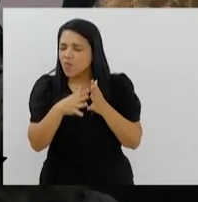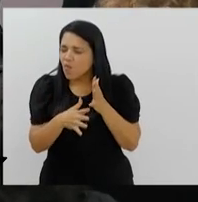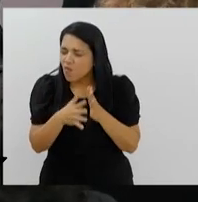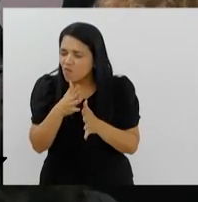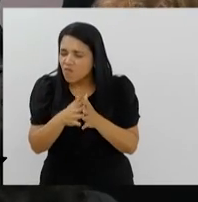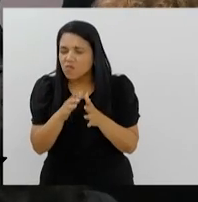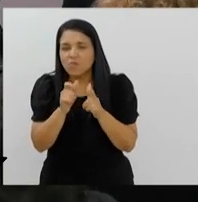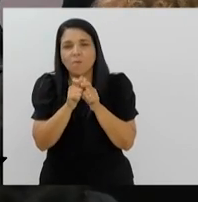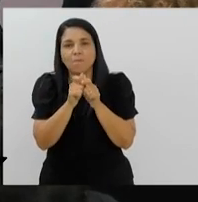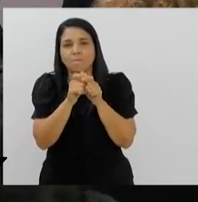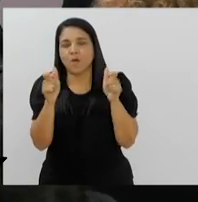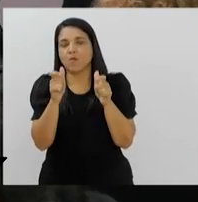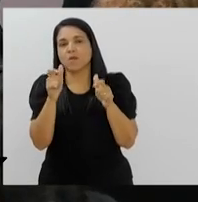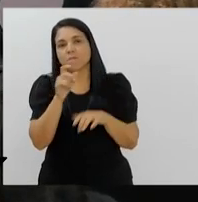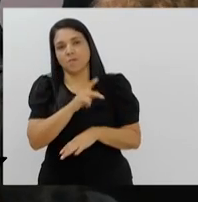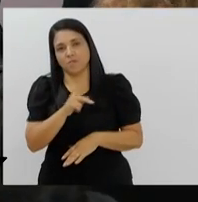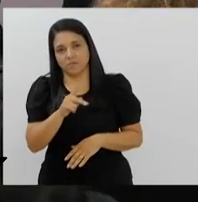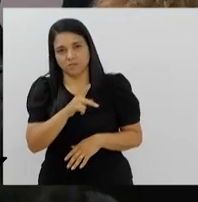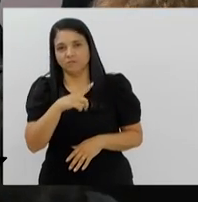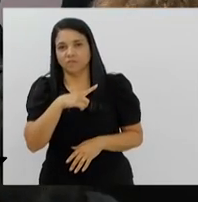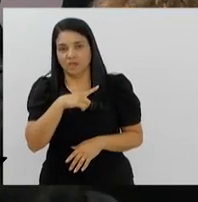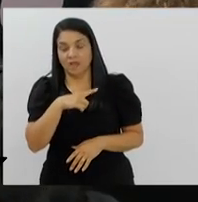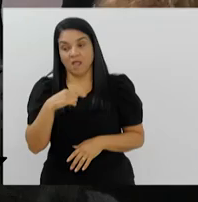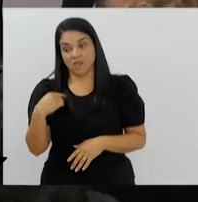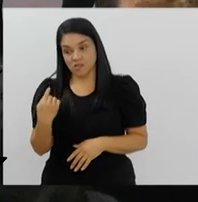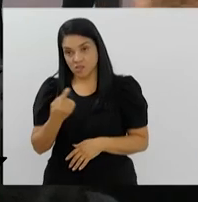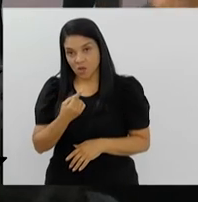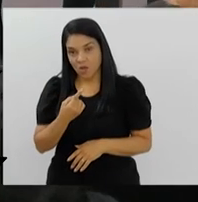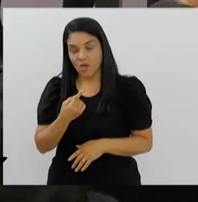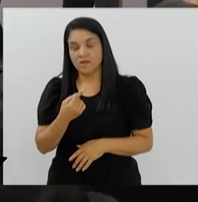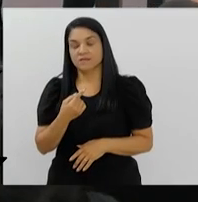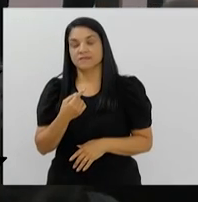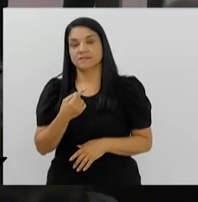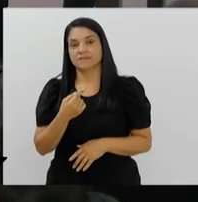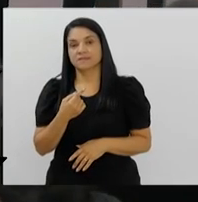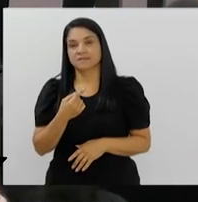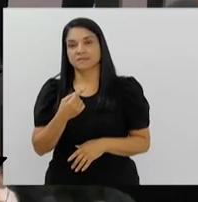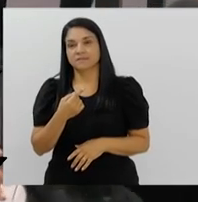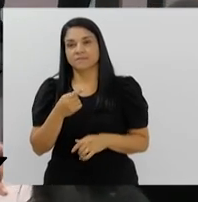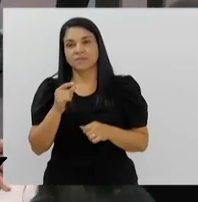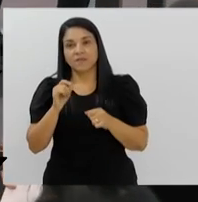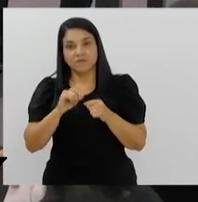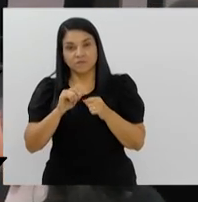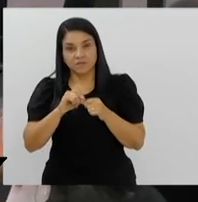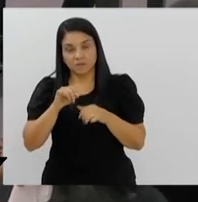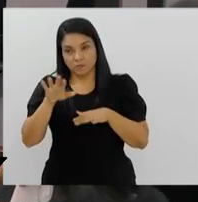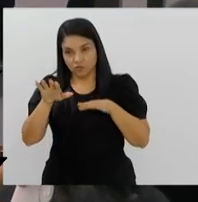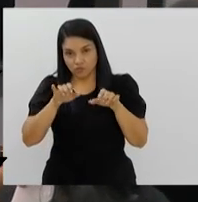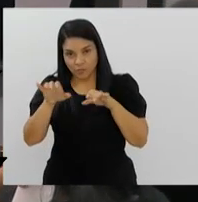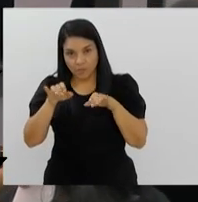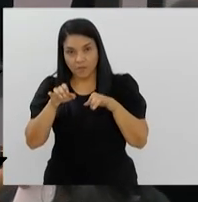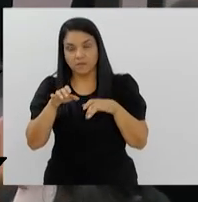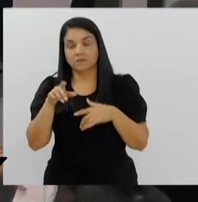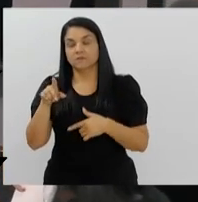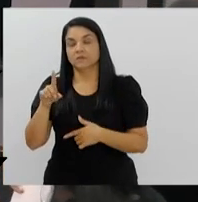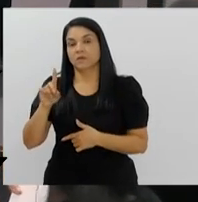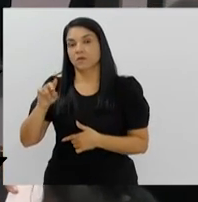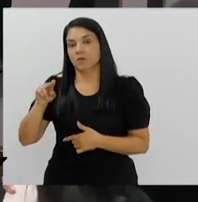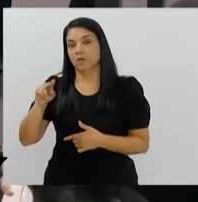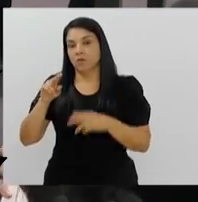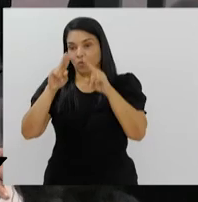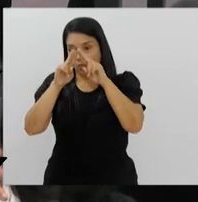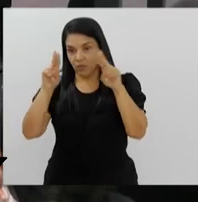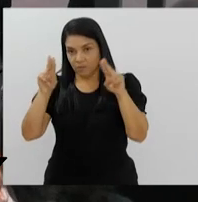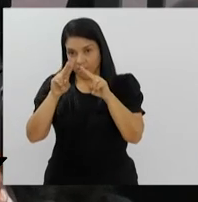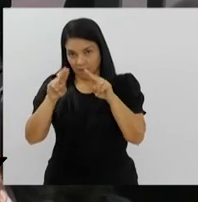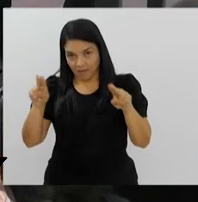maioria da população inclusive para nós quando fizemos a a quando fizemos a convocação da da Unimed nos